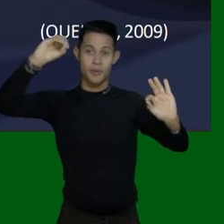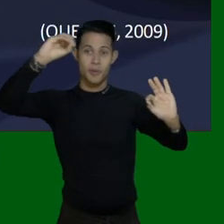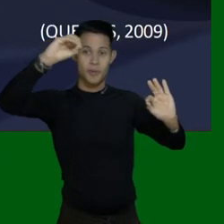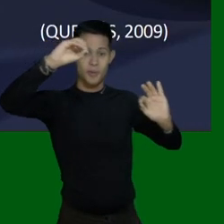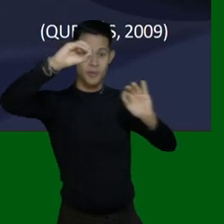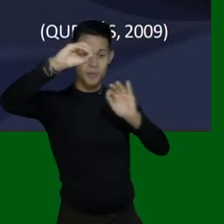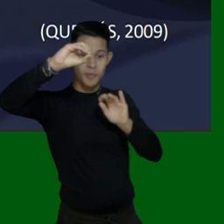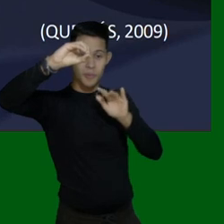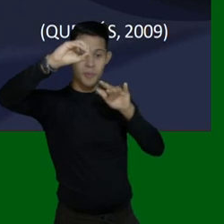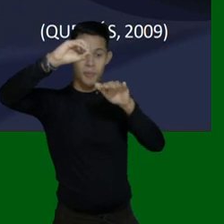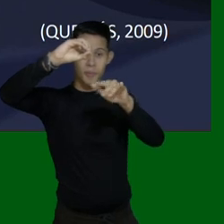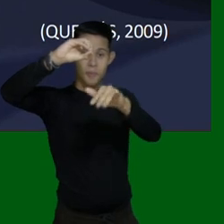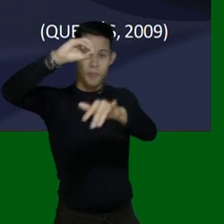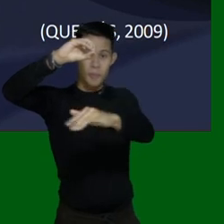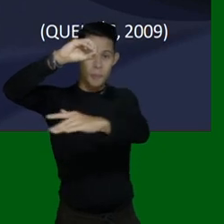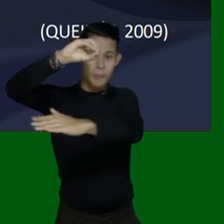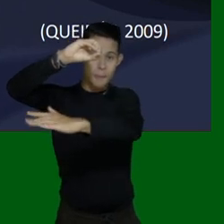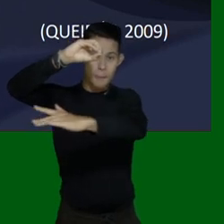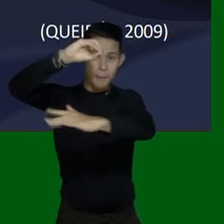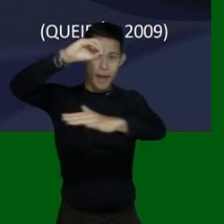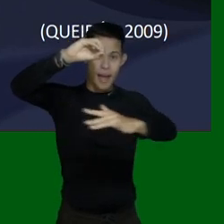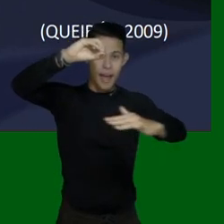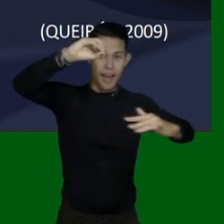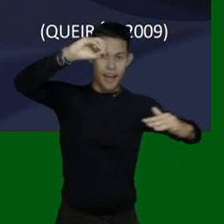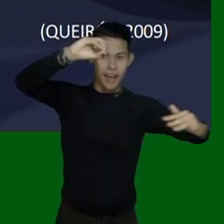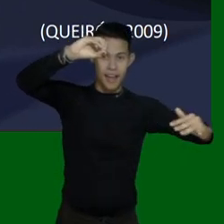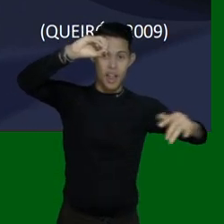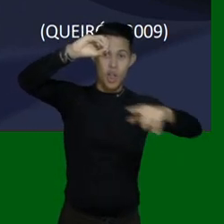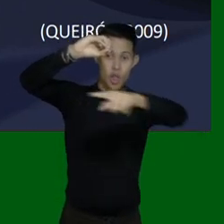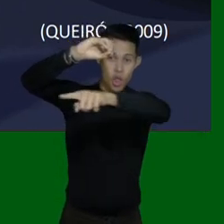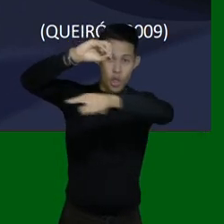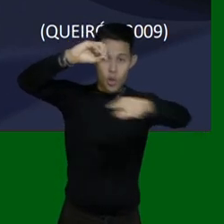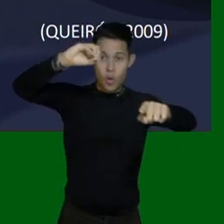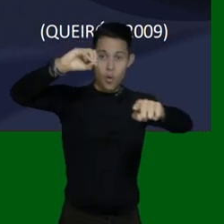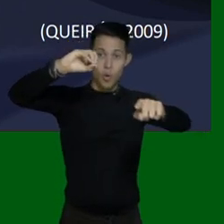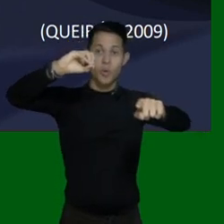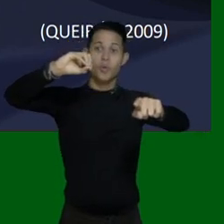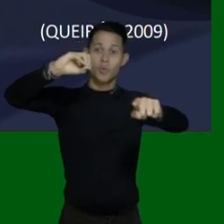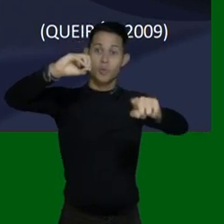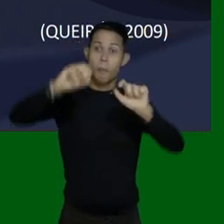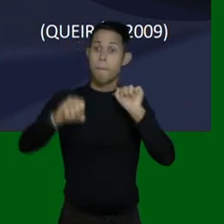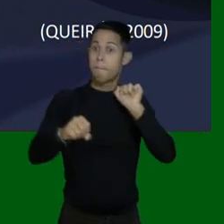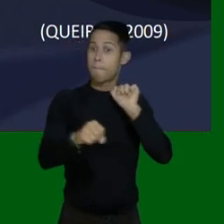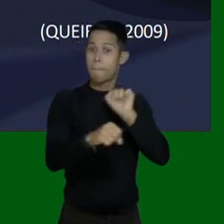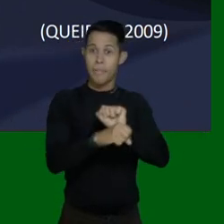paramos de aprender quando quando o Crepúsculo